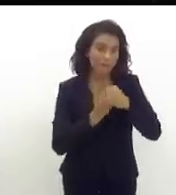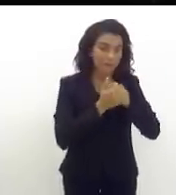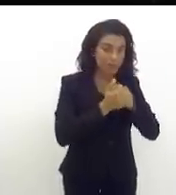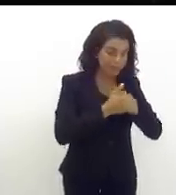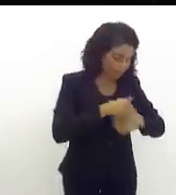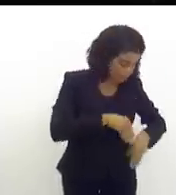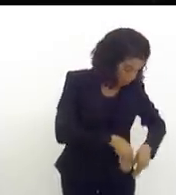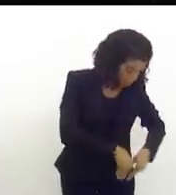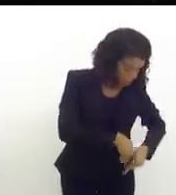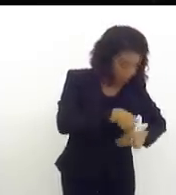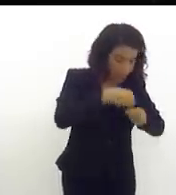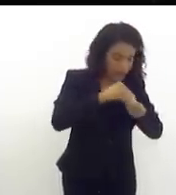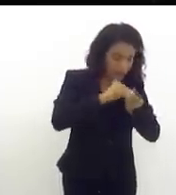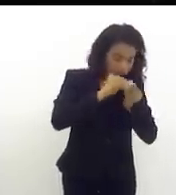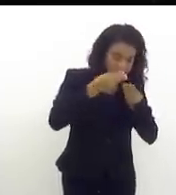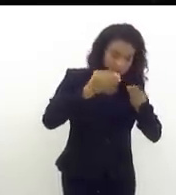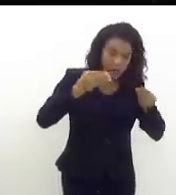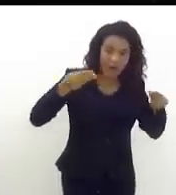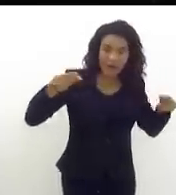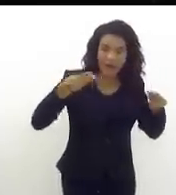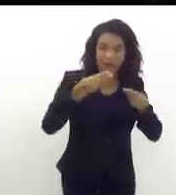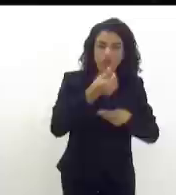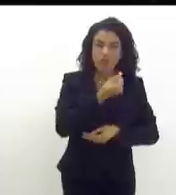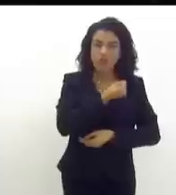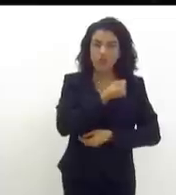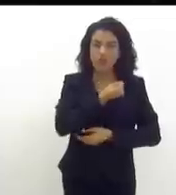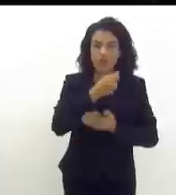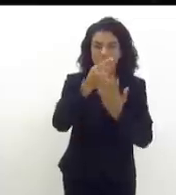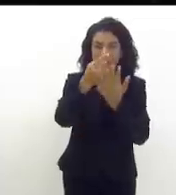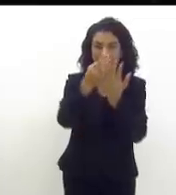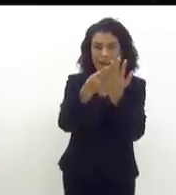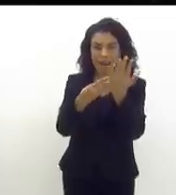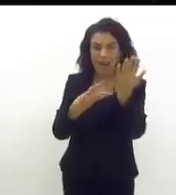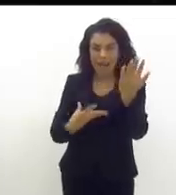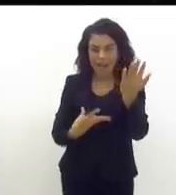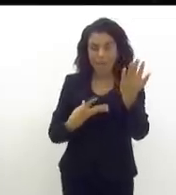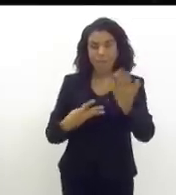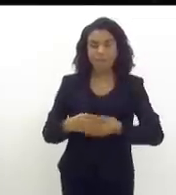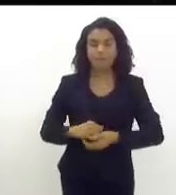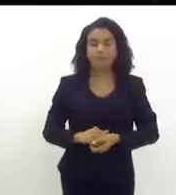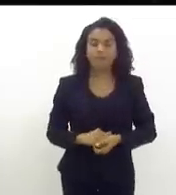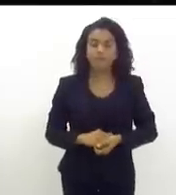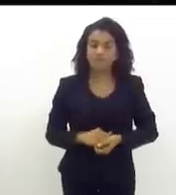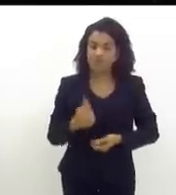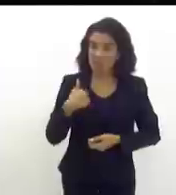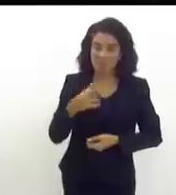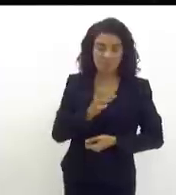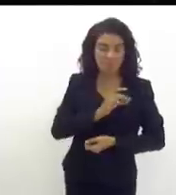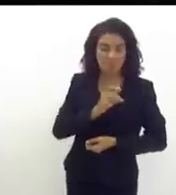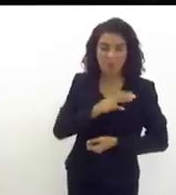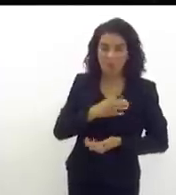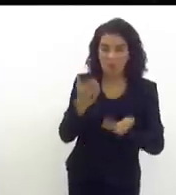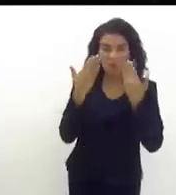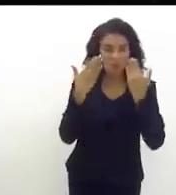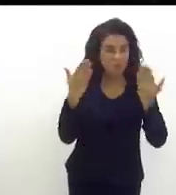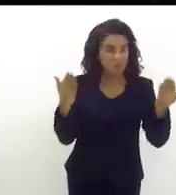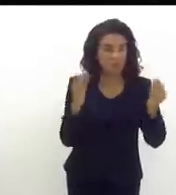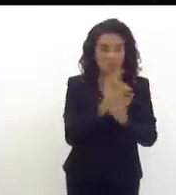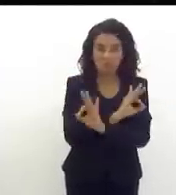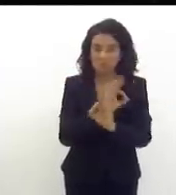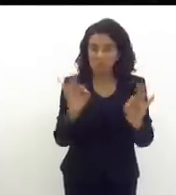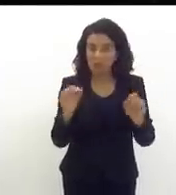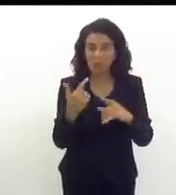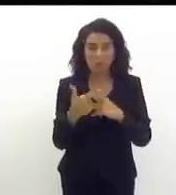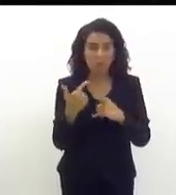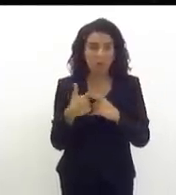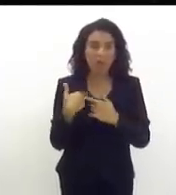prova e olha Presidente Val eu não tenho medo de falar essas coisas porque eu